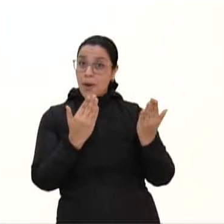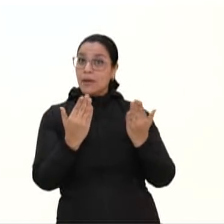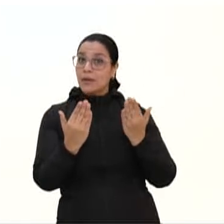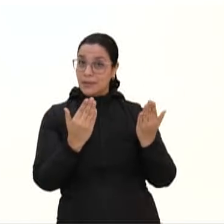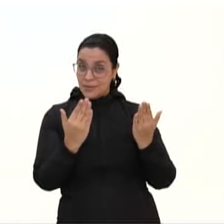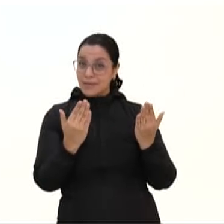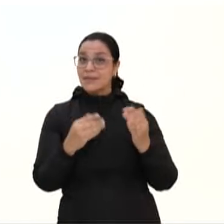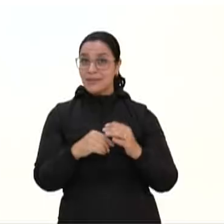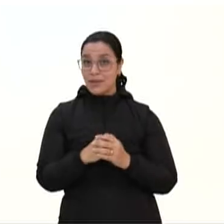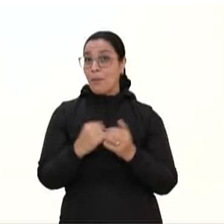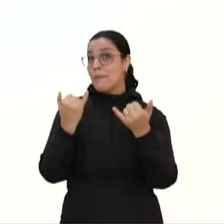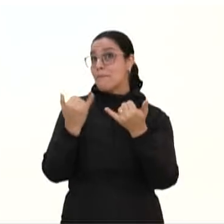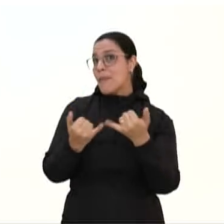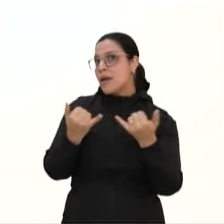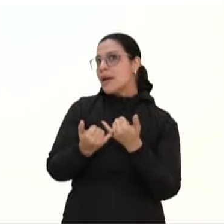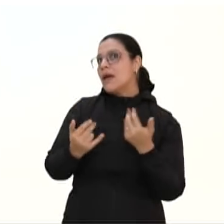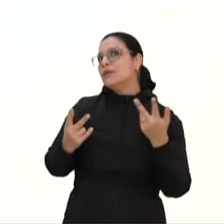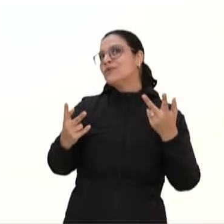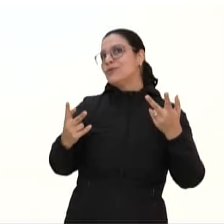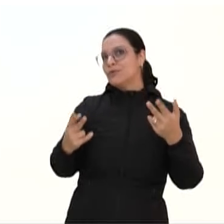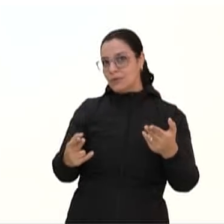Vamos à correção?